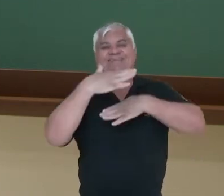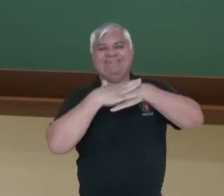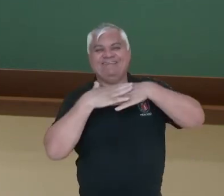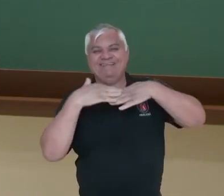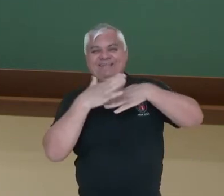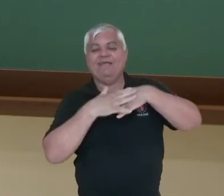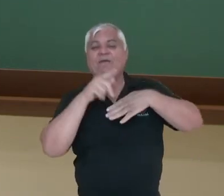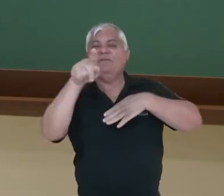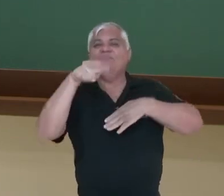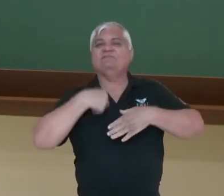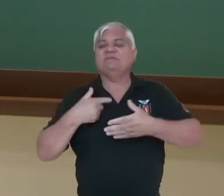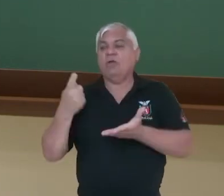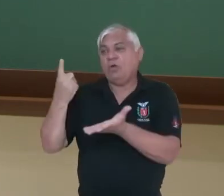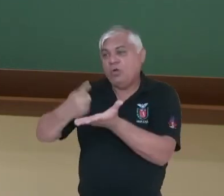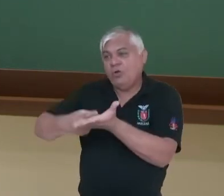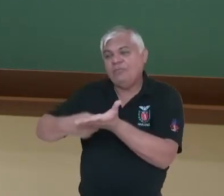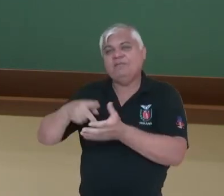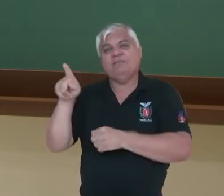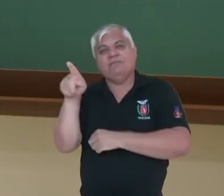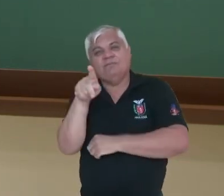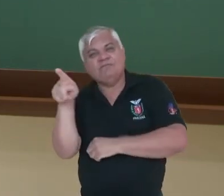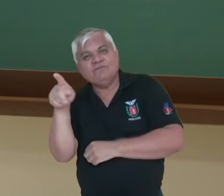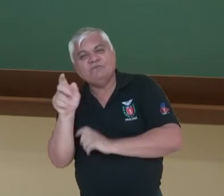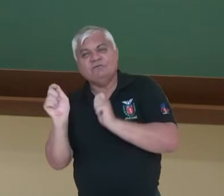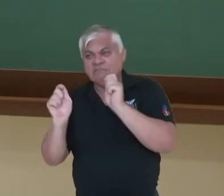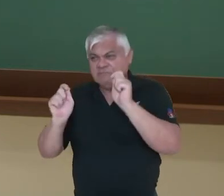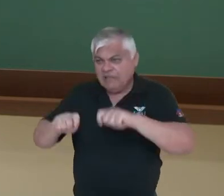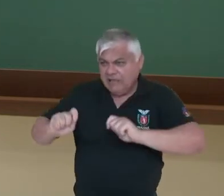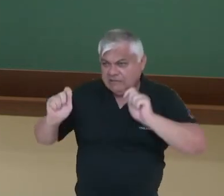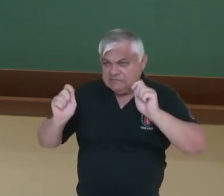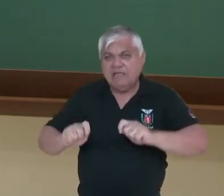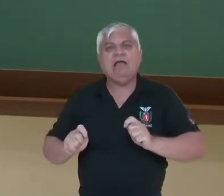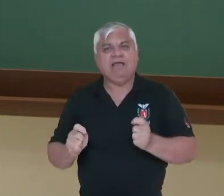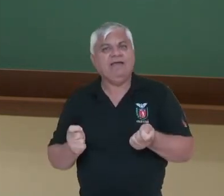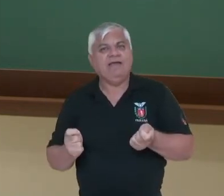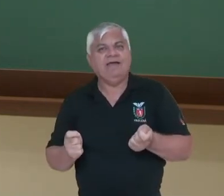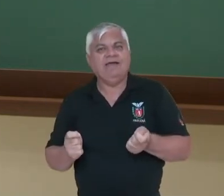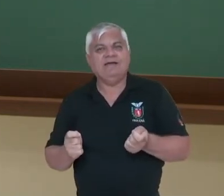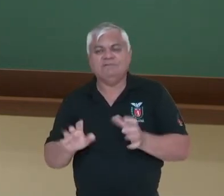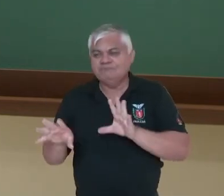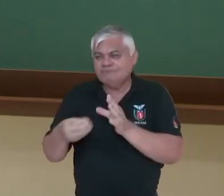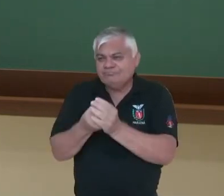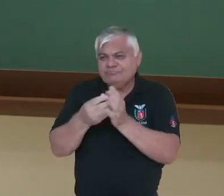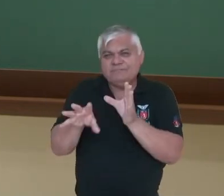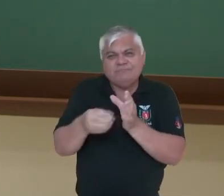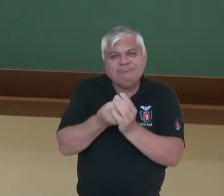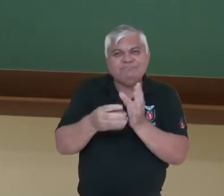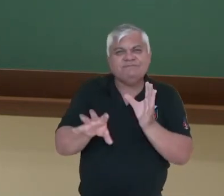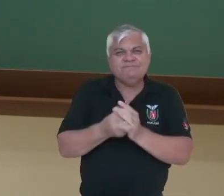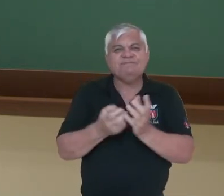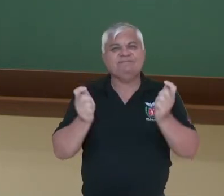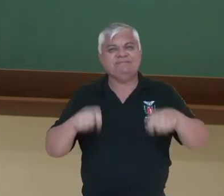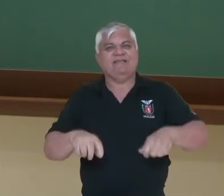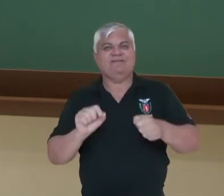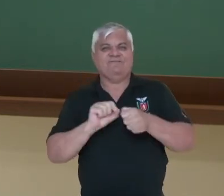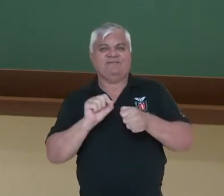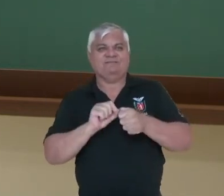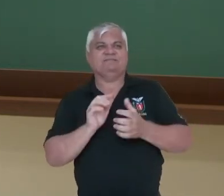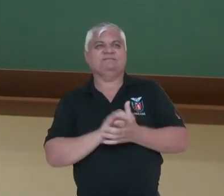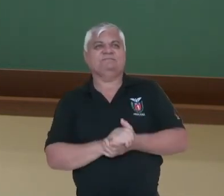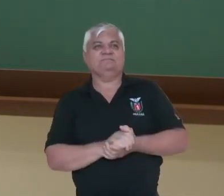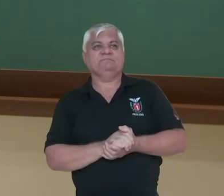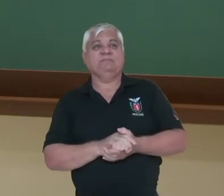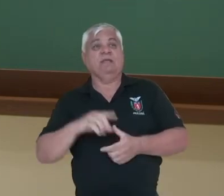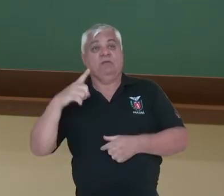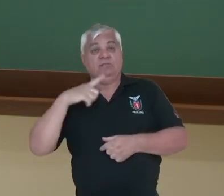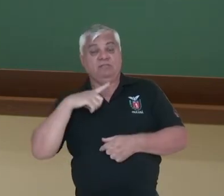de vocês negociarem com os professores e ver a possibilidade de implementar essa atividade e realmente fazer, né? Então, nessa